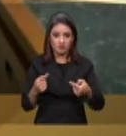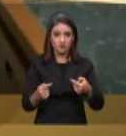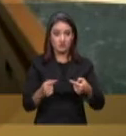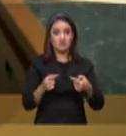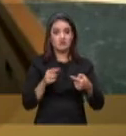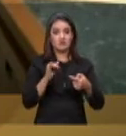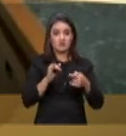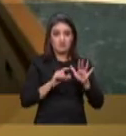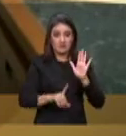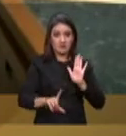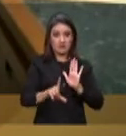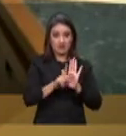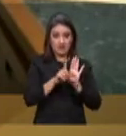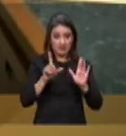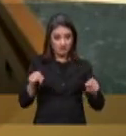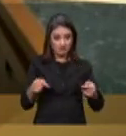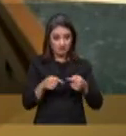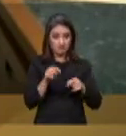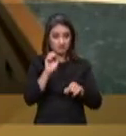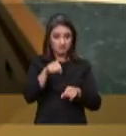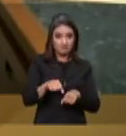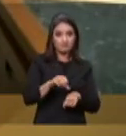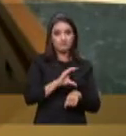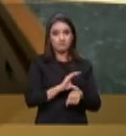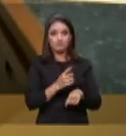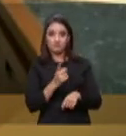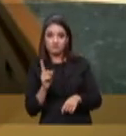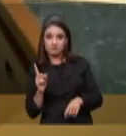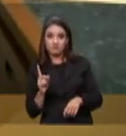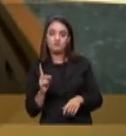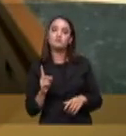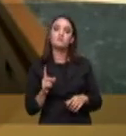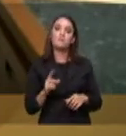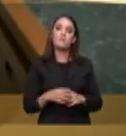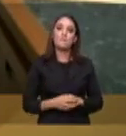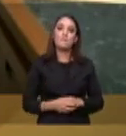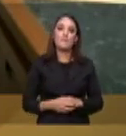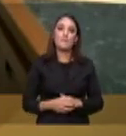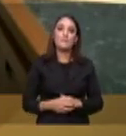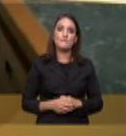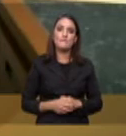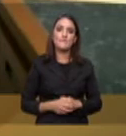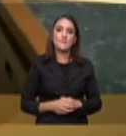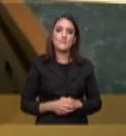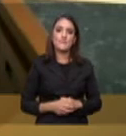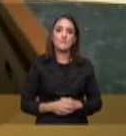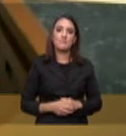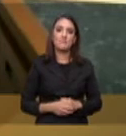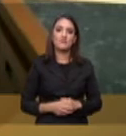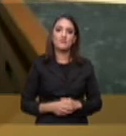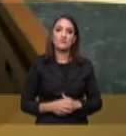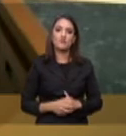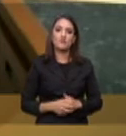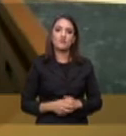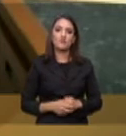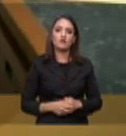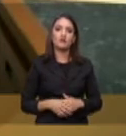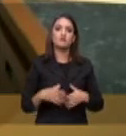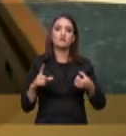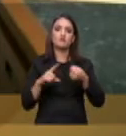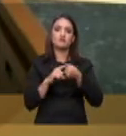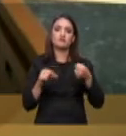não, em face da Constituição, no cotejo feito, quando de sua elaboração e promulgação. o